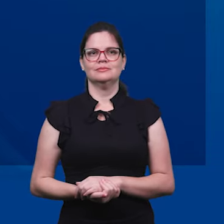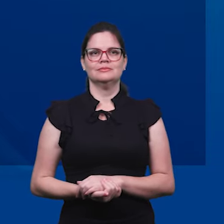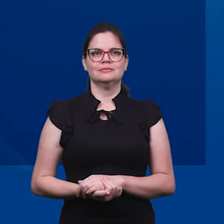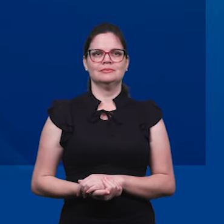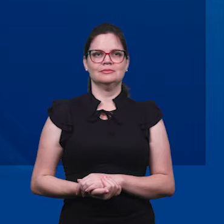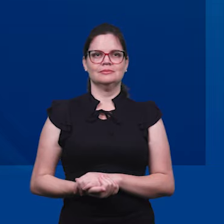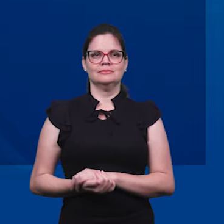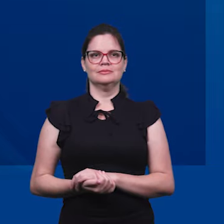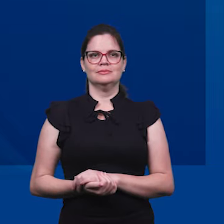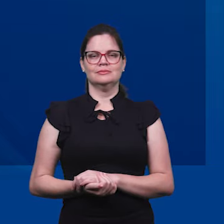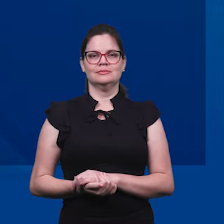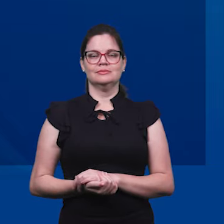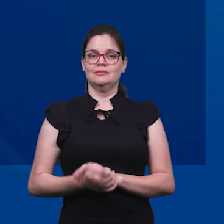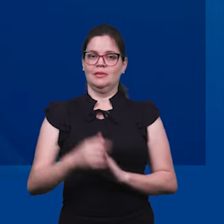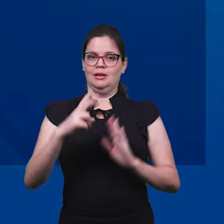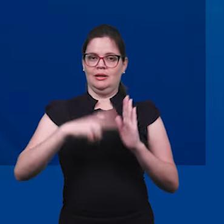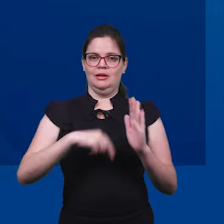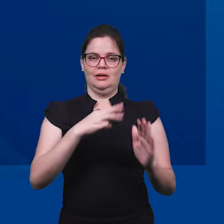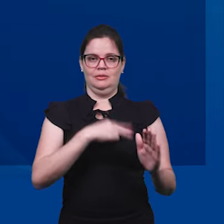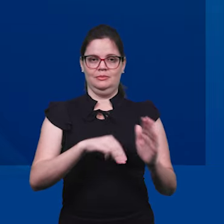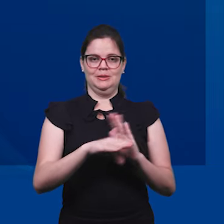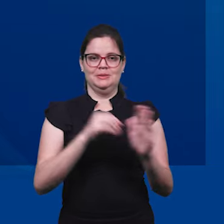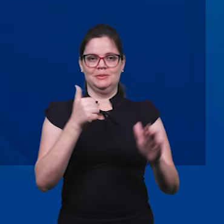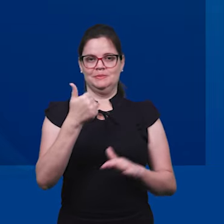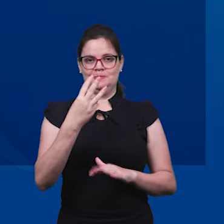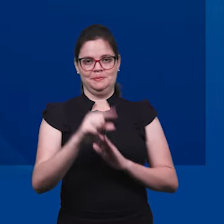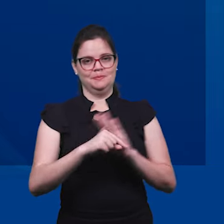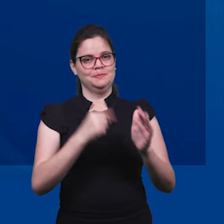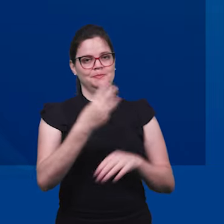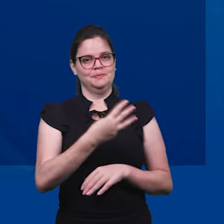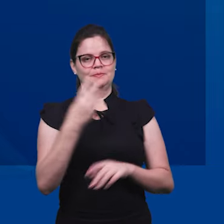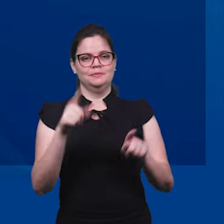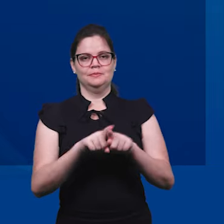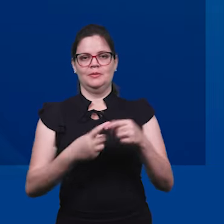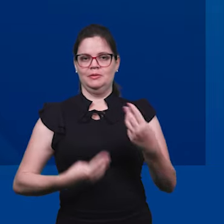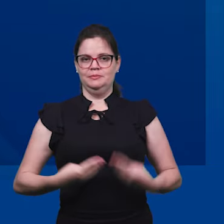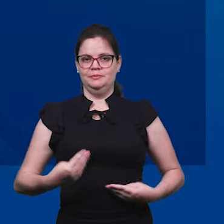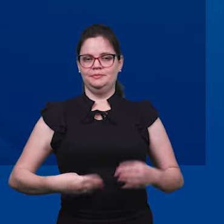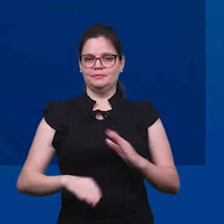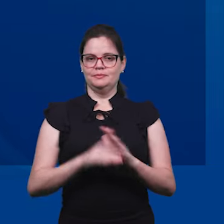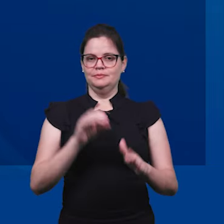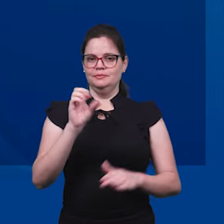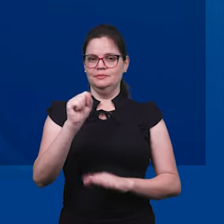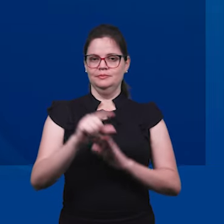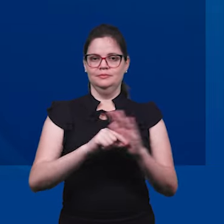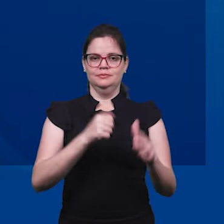33 e Marcos capítulo 8, verso 15, qual foi a ordem que Jesus deu?